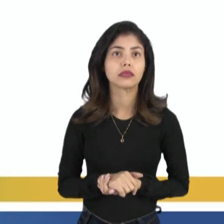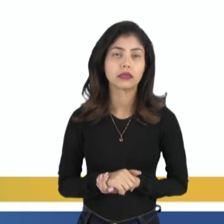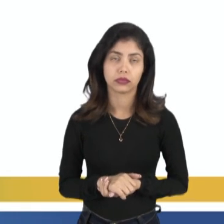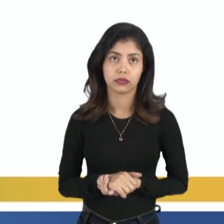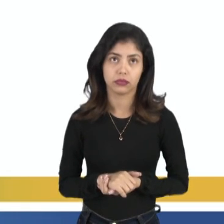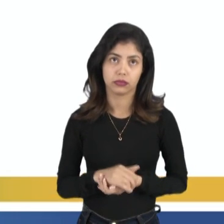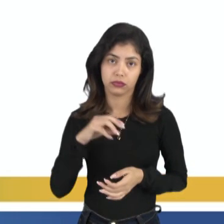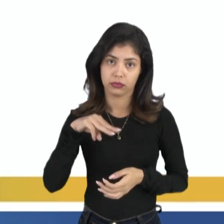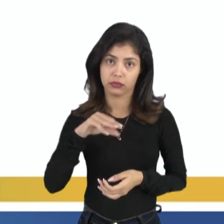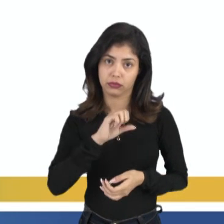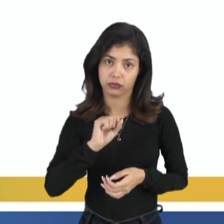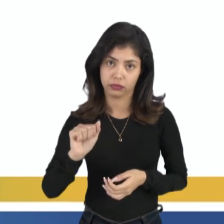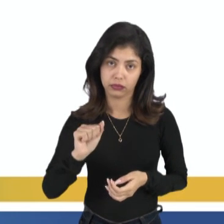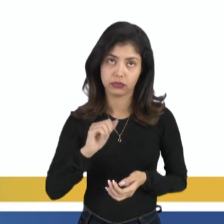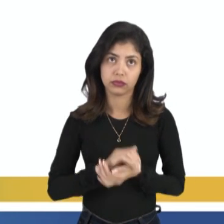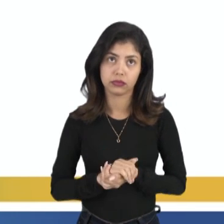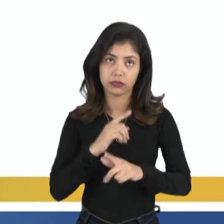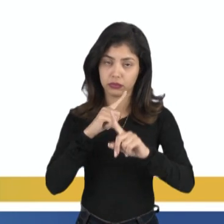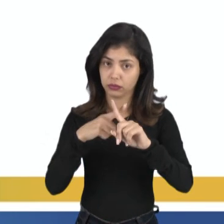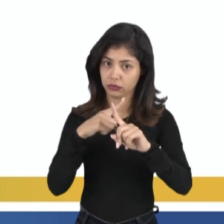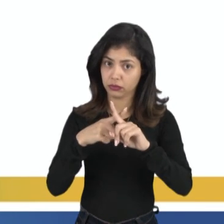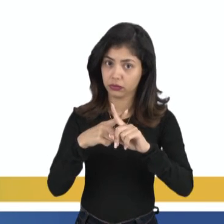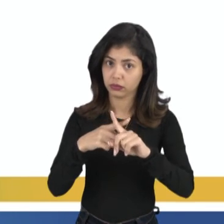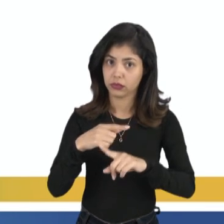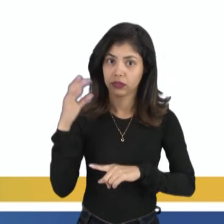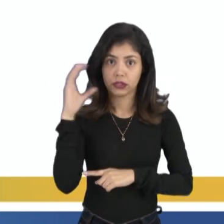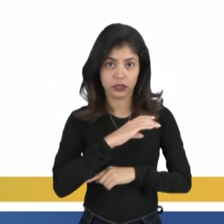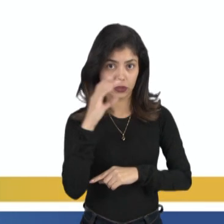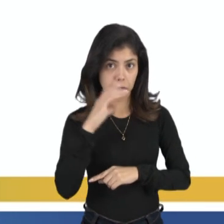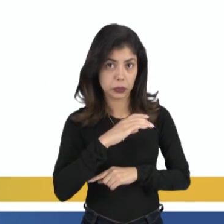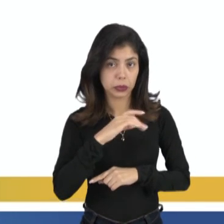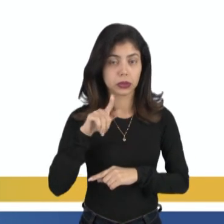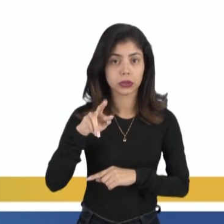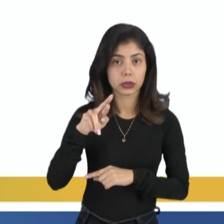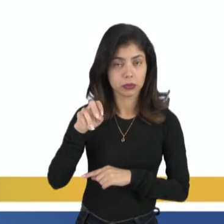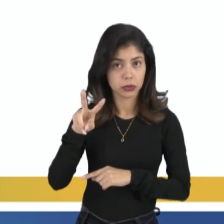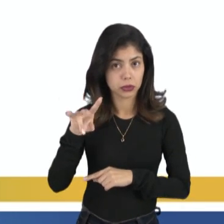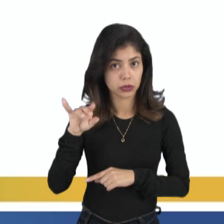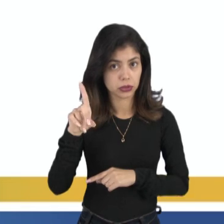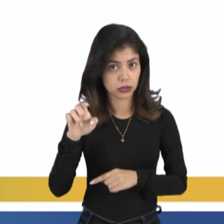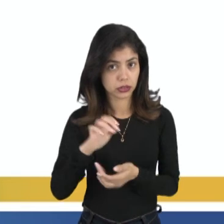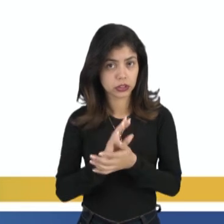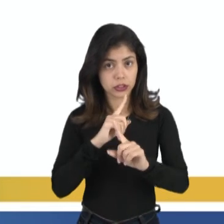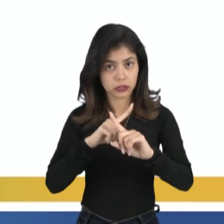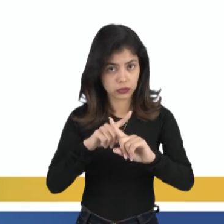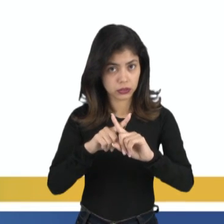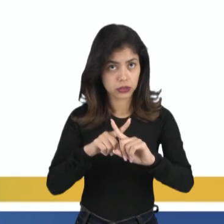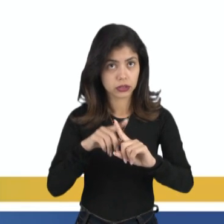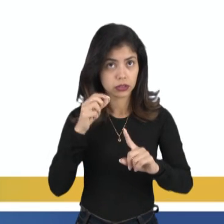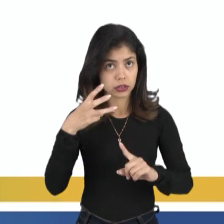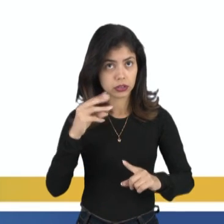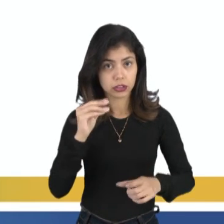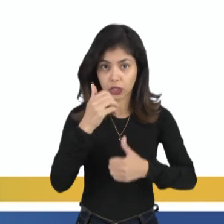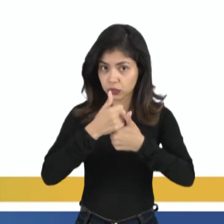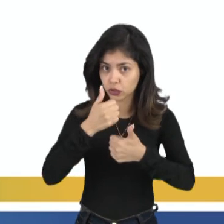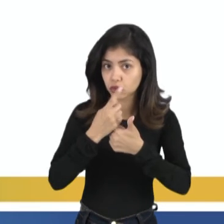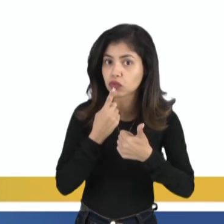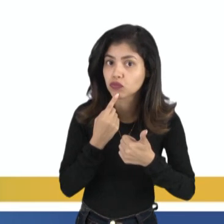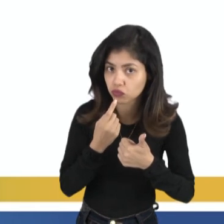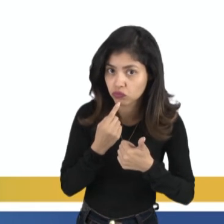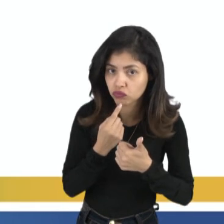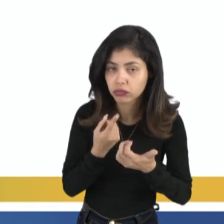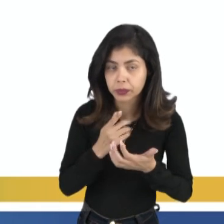que é a massa vezes a aceleração da gravidade vezes o seno de 30, né? As partes que estão em vermelho foi que eu fui substituindo,